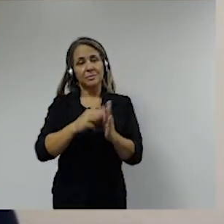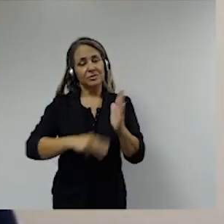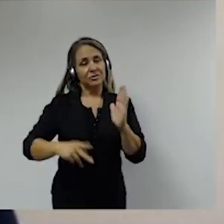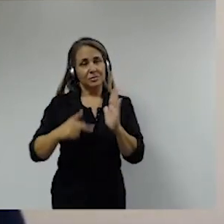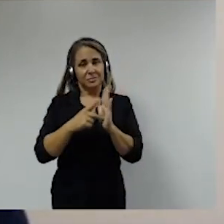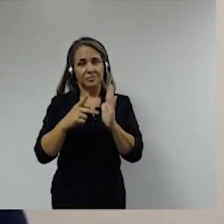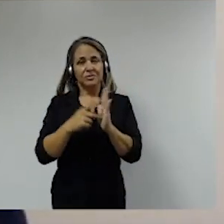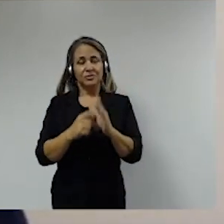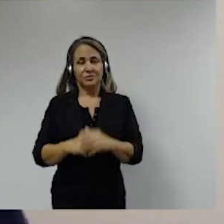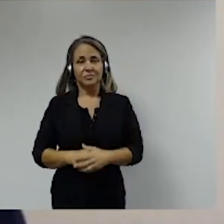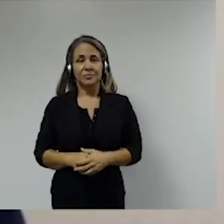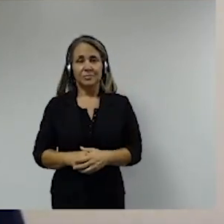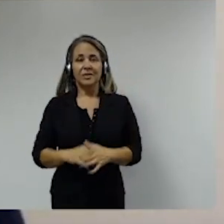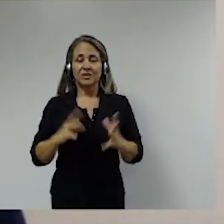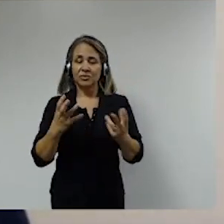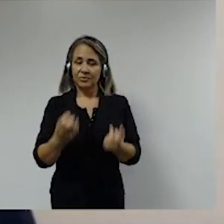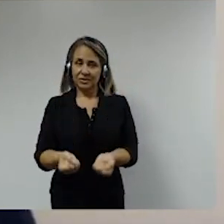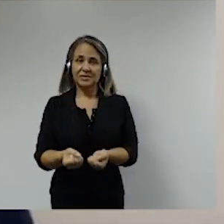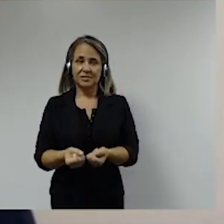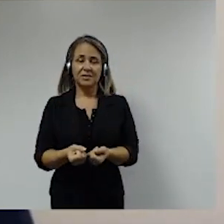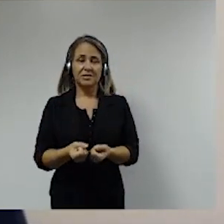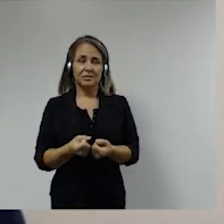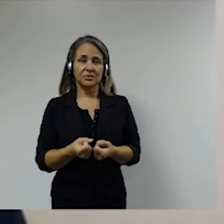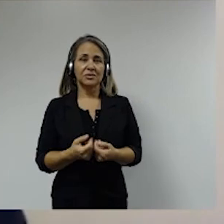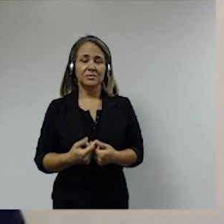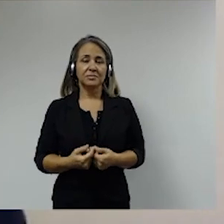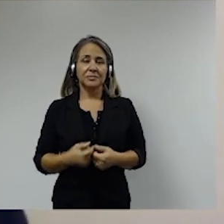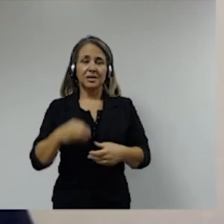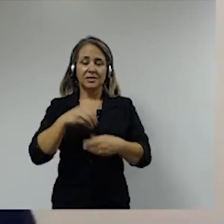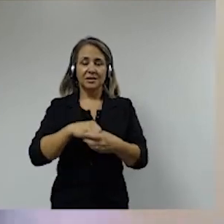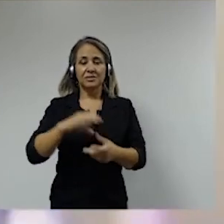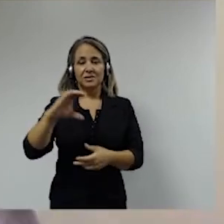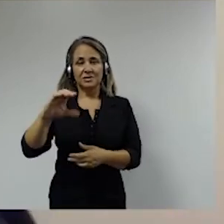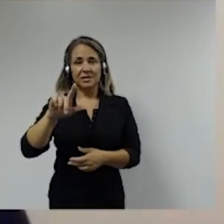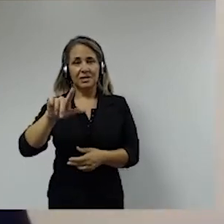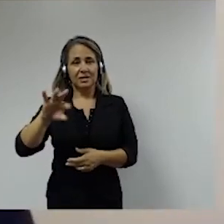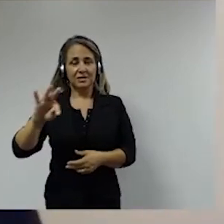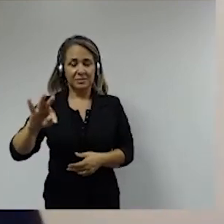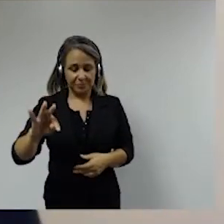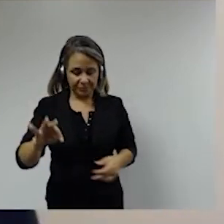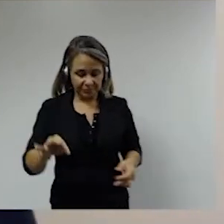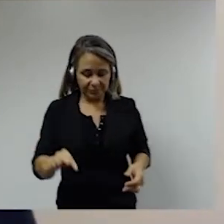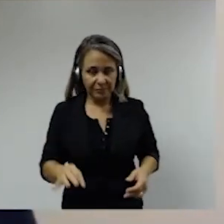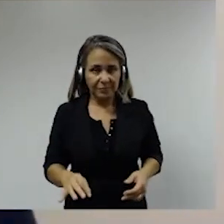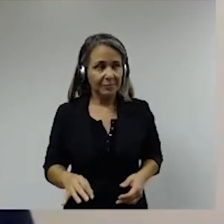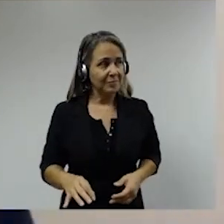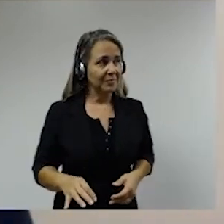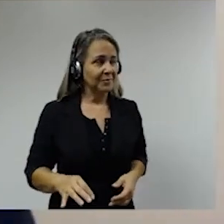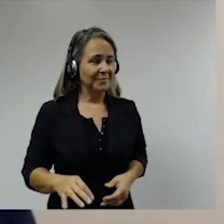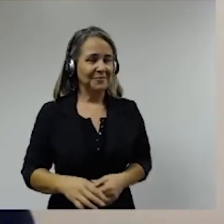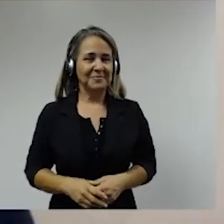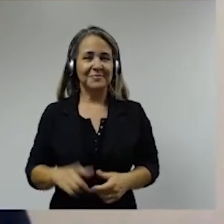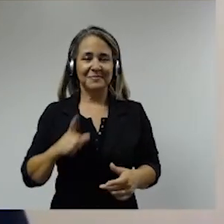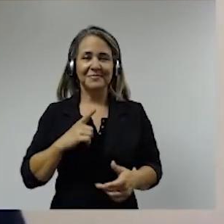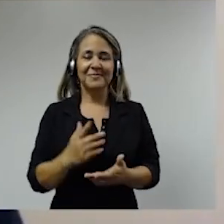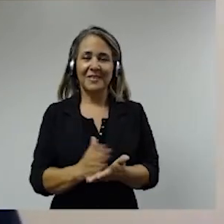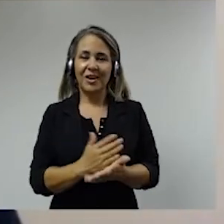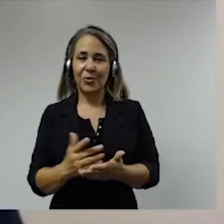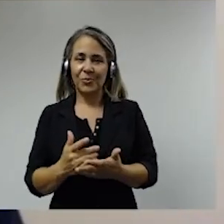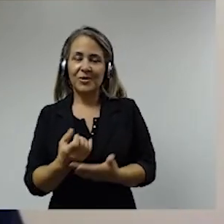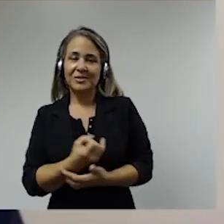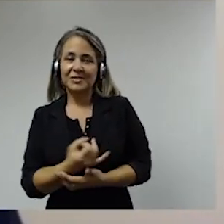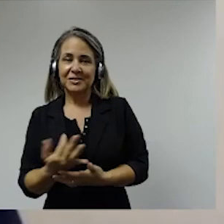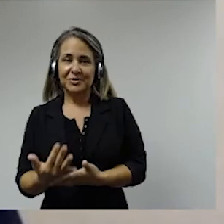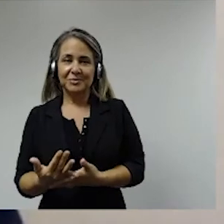eu disse, adotado com uma discreta disciplina da CLT. Vamos a alguns números. Uma análise feita pelo Instituto de